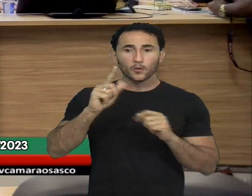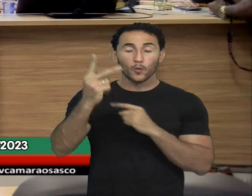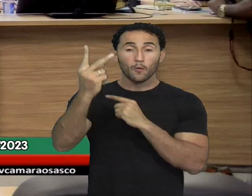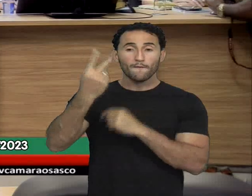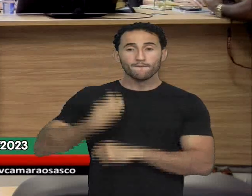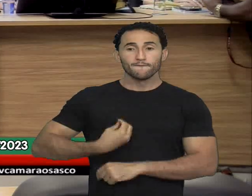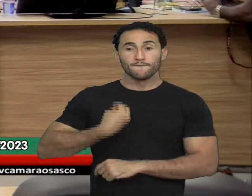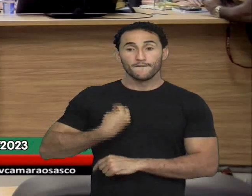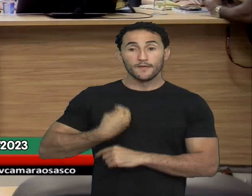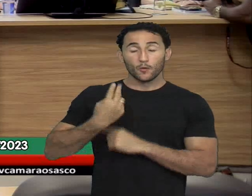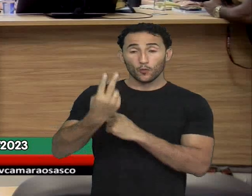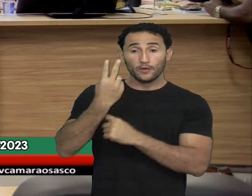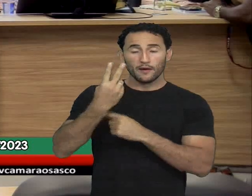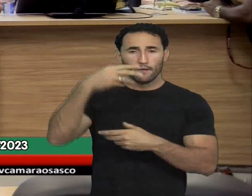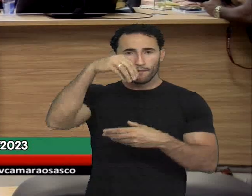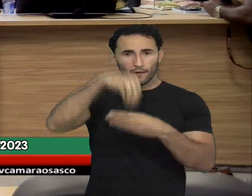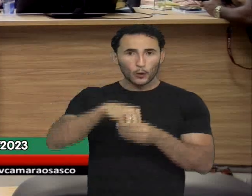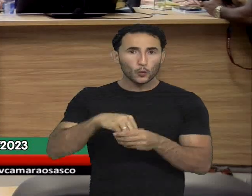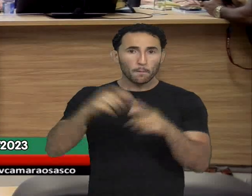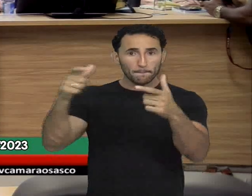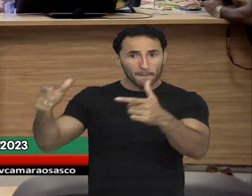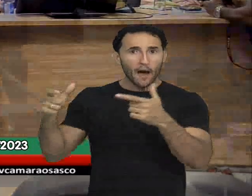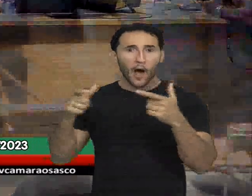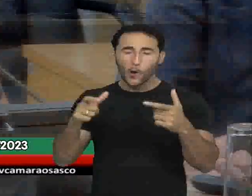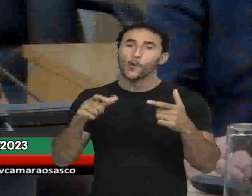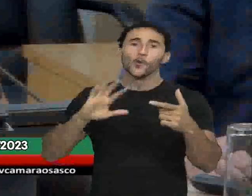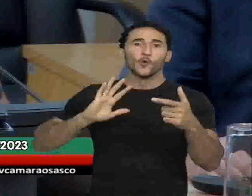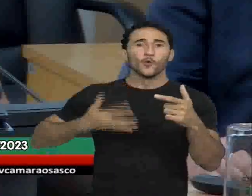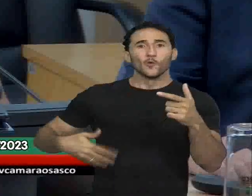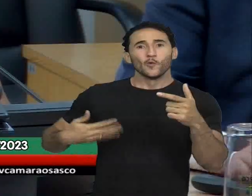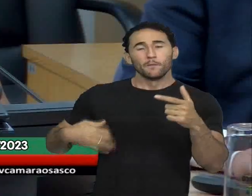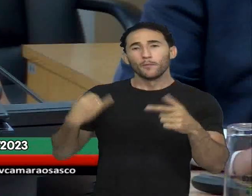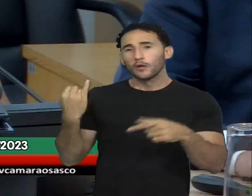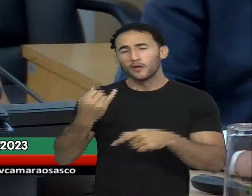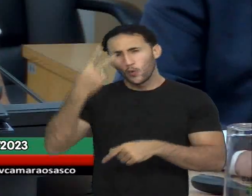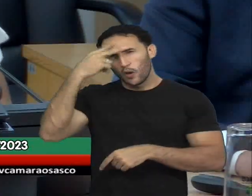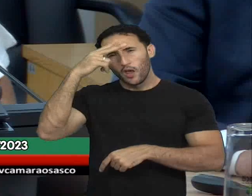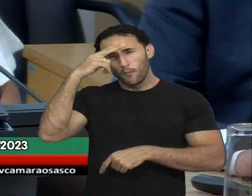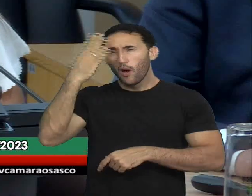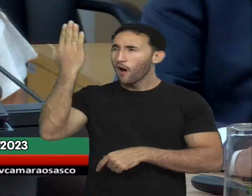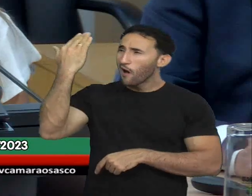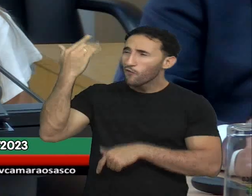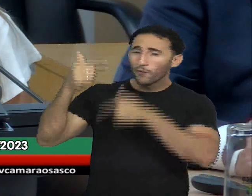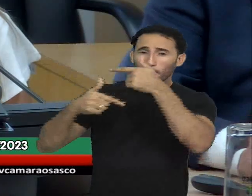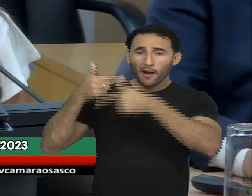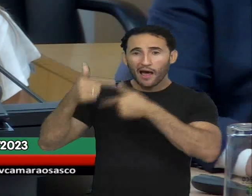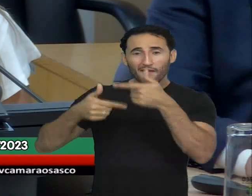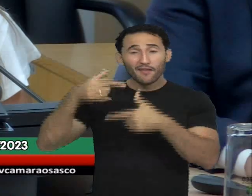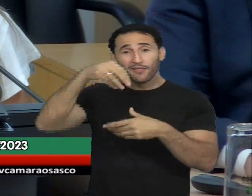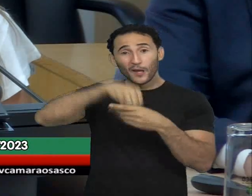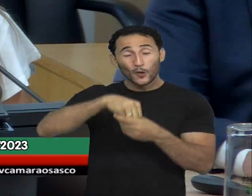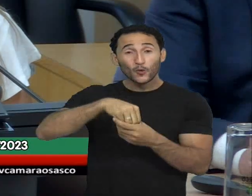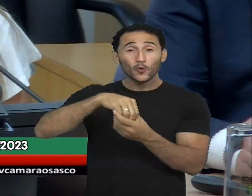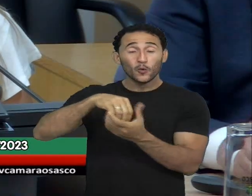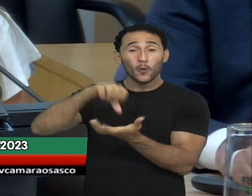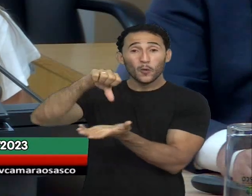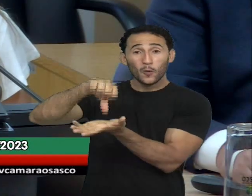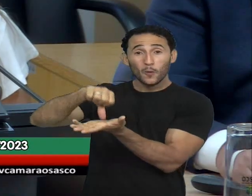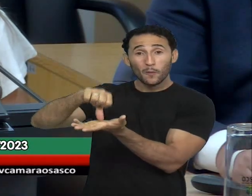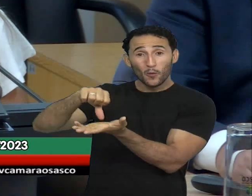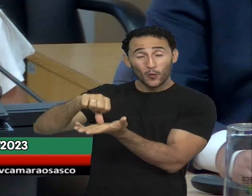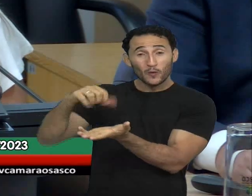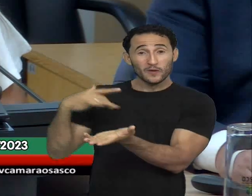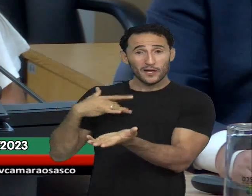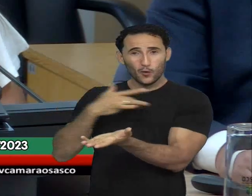bairro, seria muito importante, né? Me recordo que, quando eu era do posto de saúde, eu gostava muito de fazer nas praças, fazer prevenção realmente